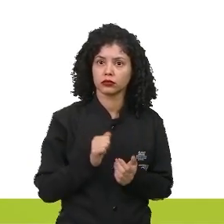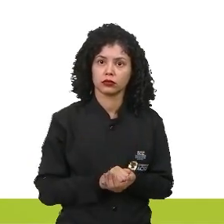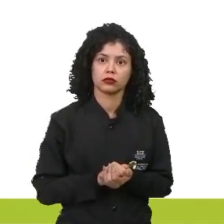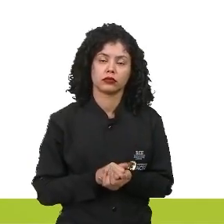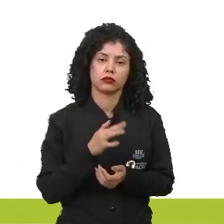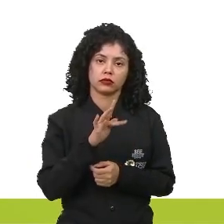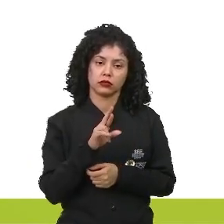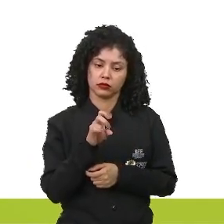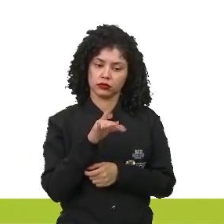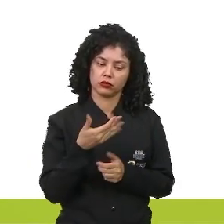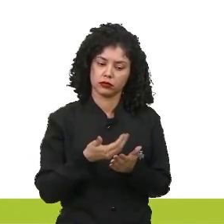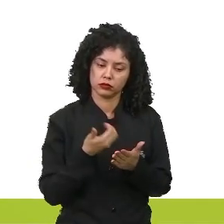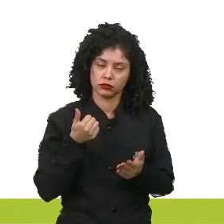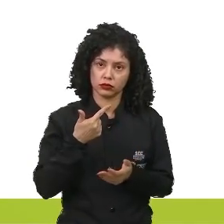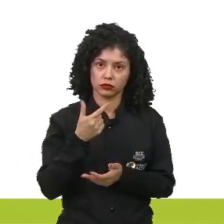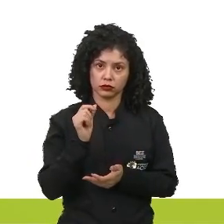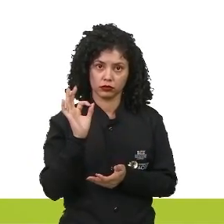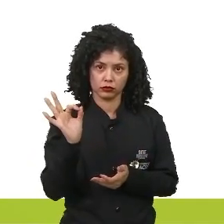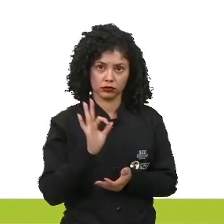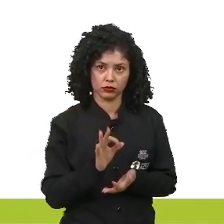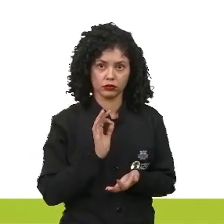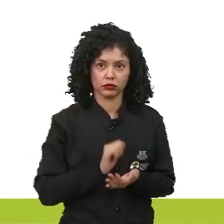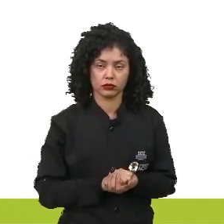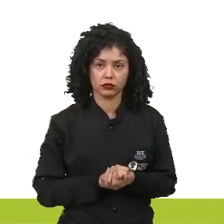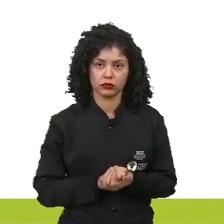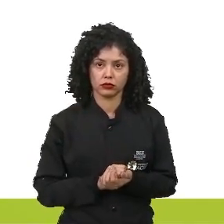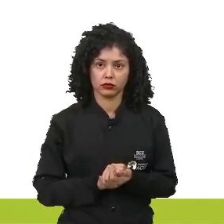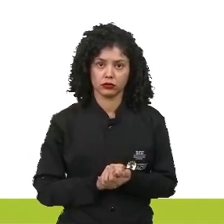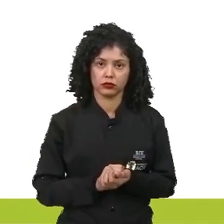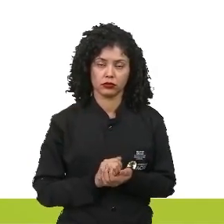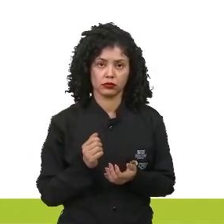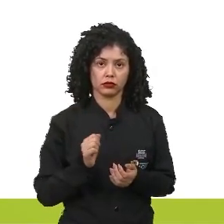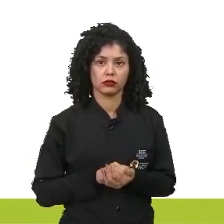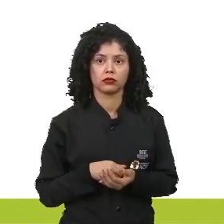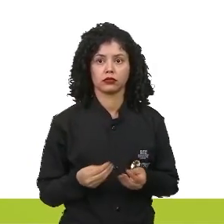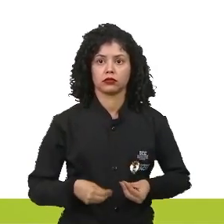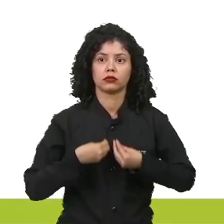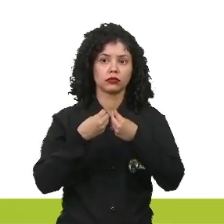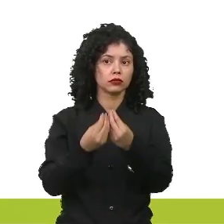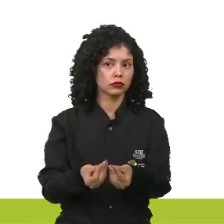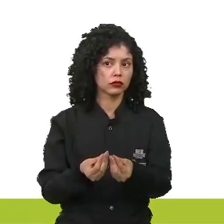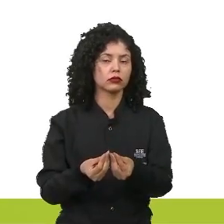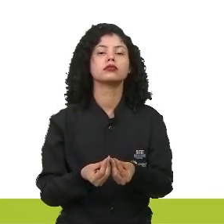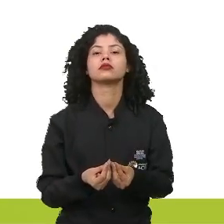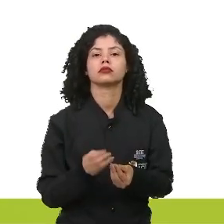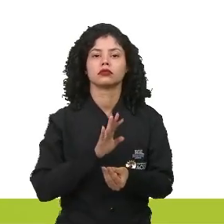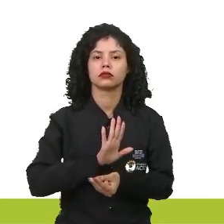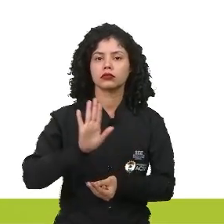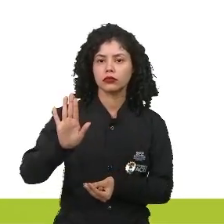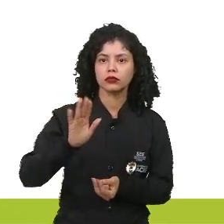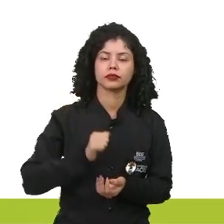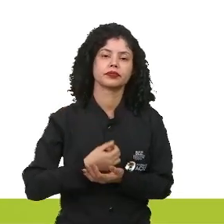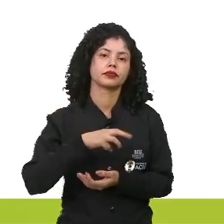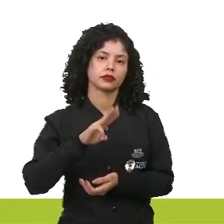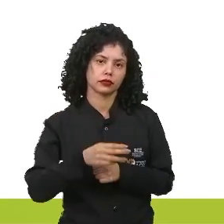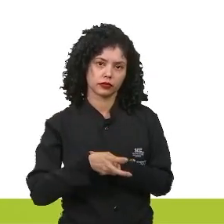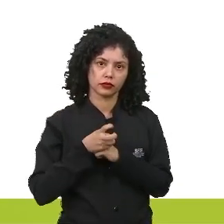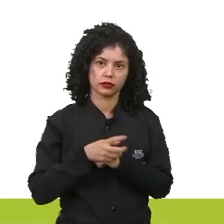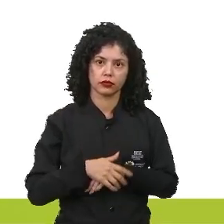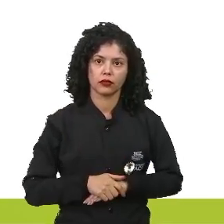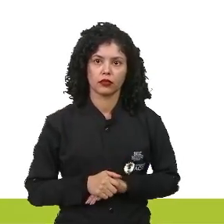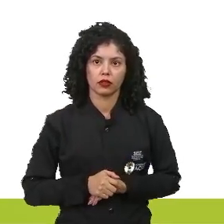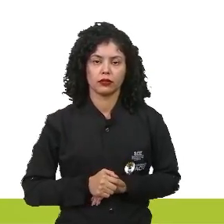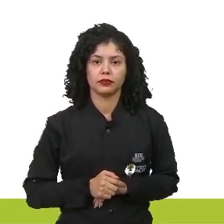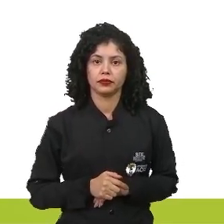fundição. Lá eles retiram 20% para a coroa portuguesa e o restante fica para quem extraiu o ouro.